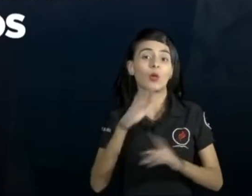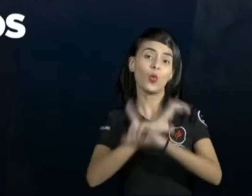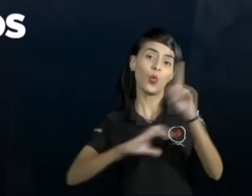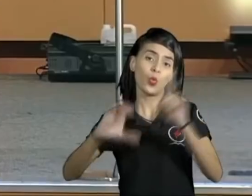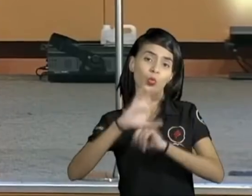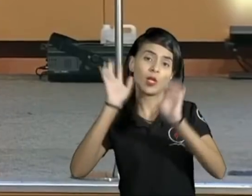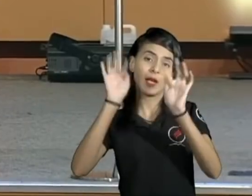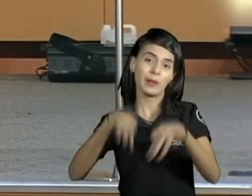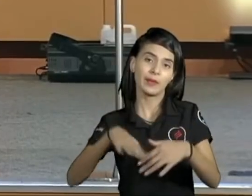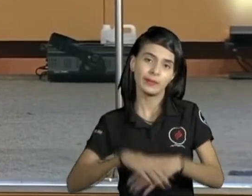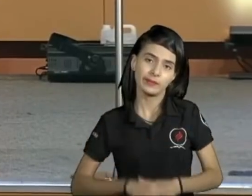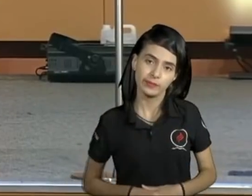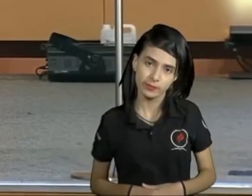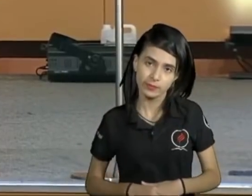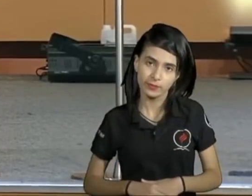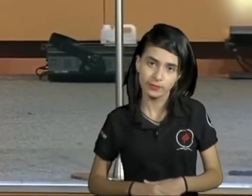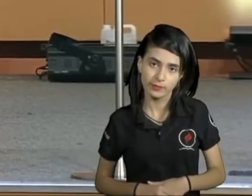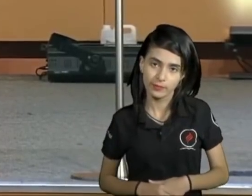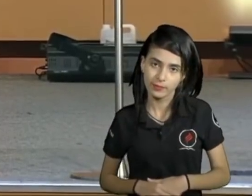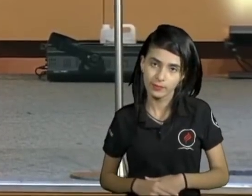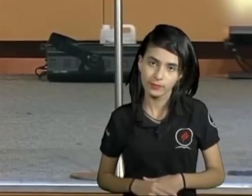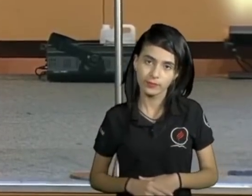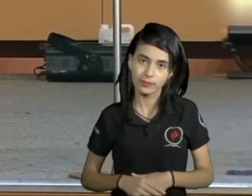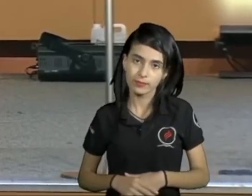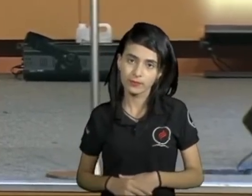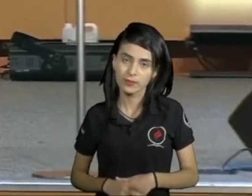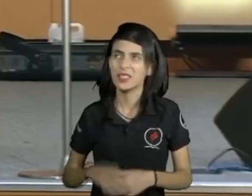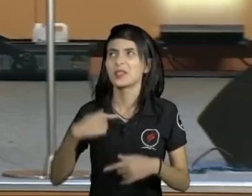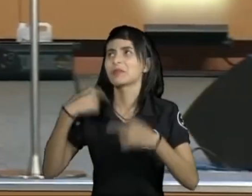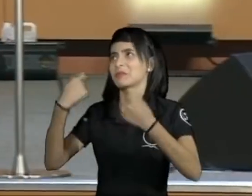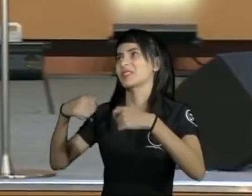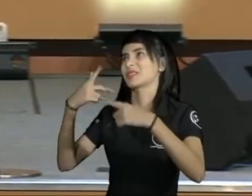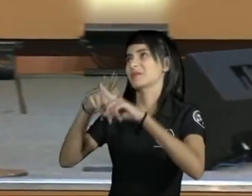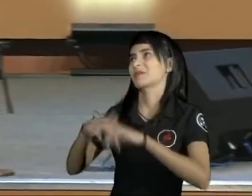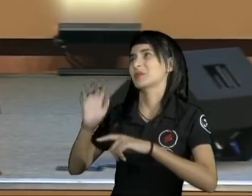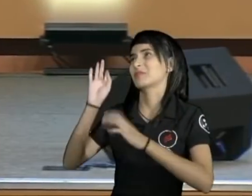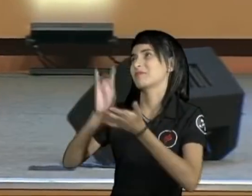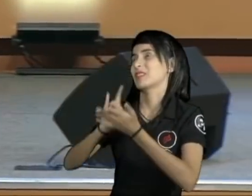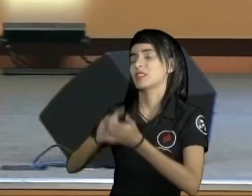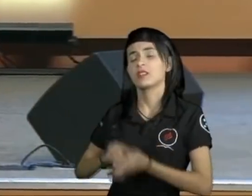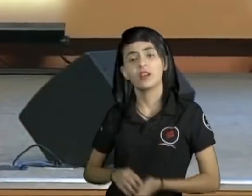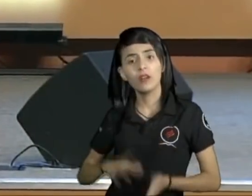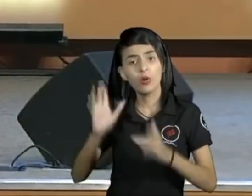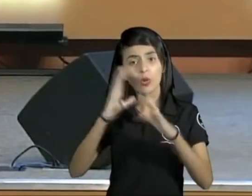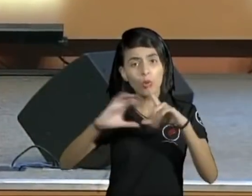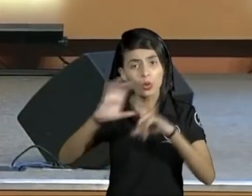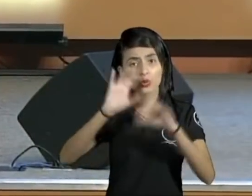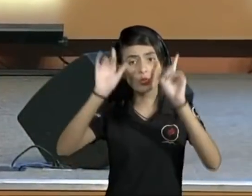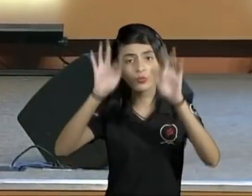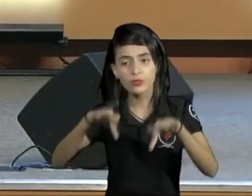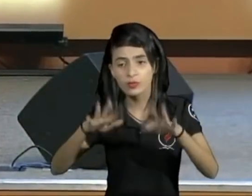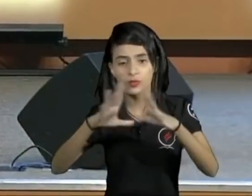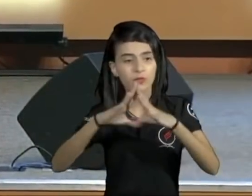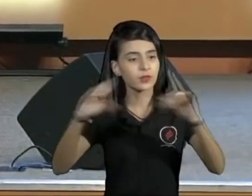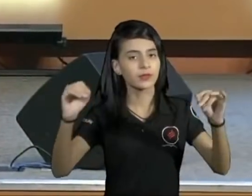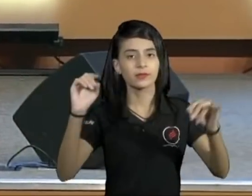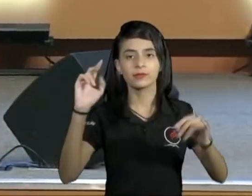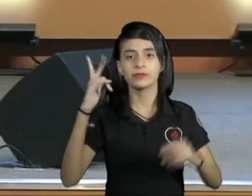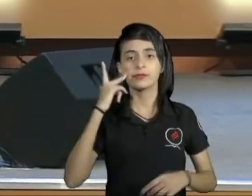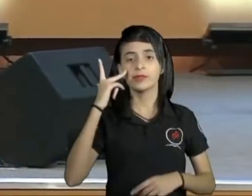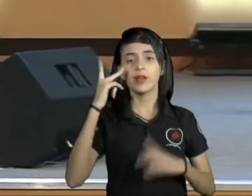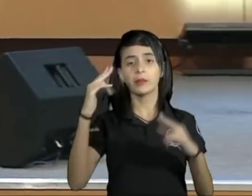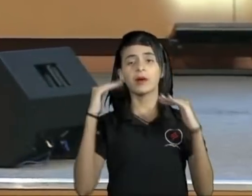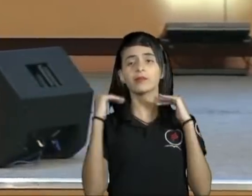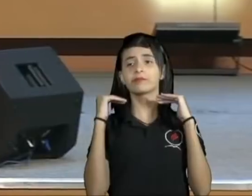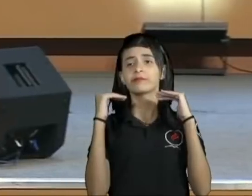hora do culto acabar e eu tô precisando acabou o culto volta tudo ao normal